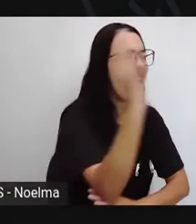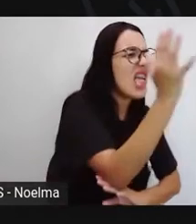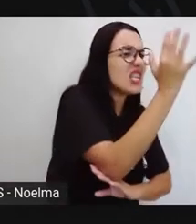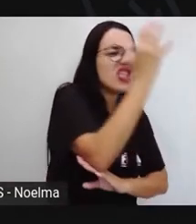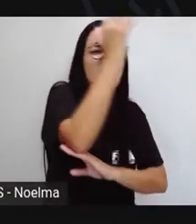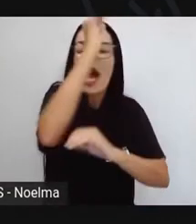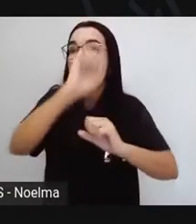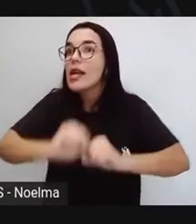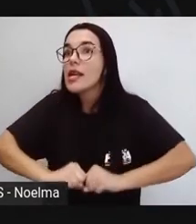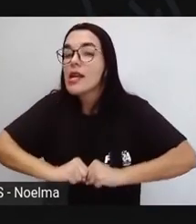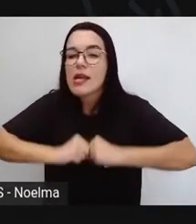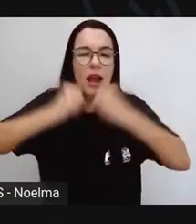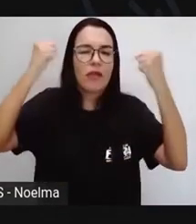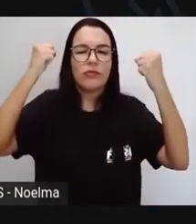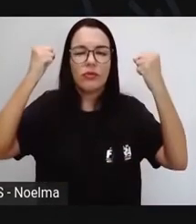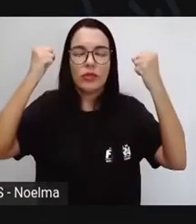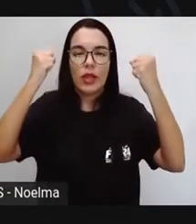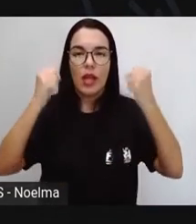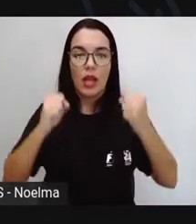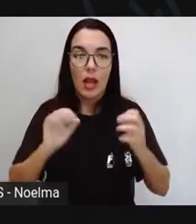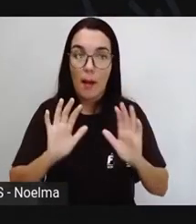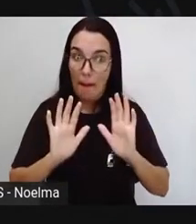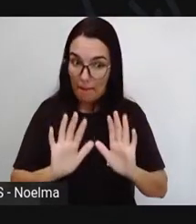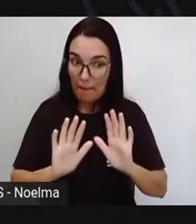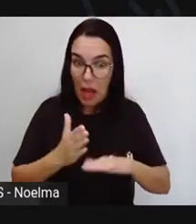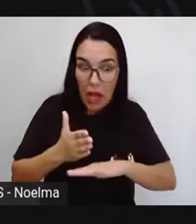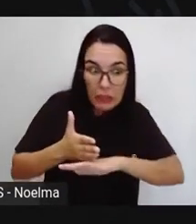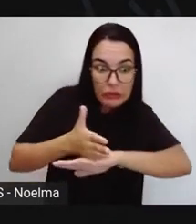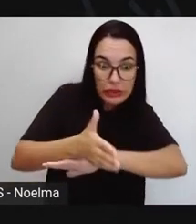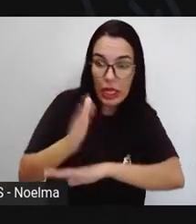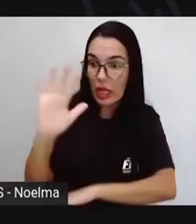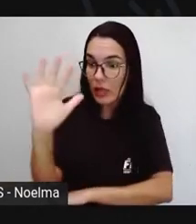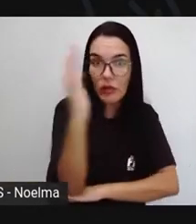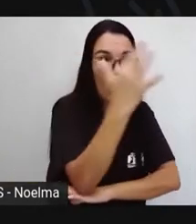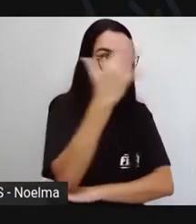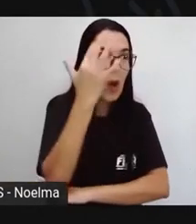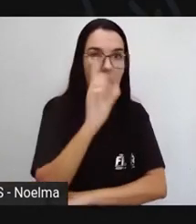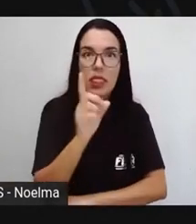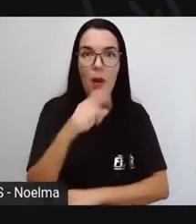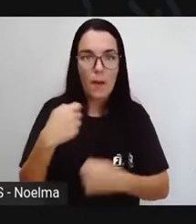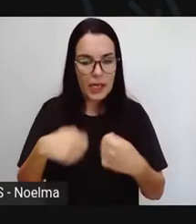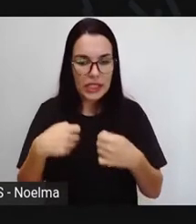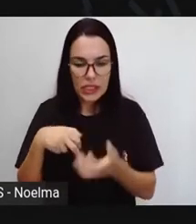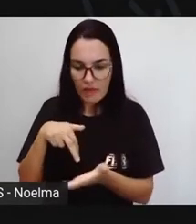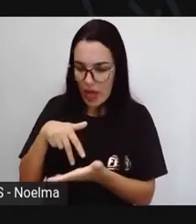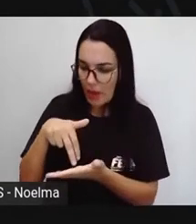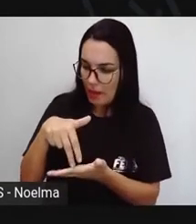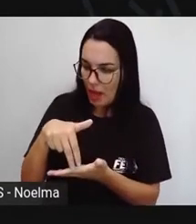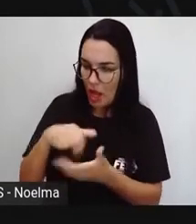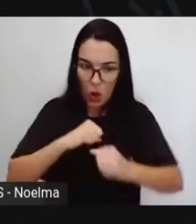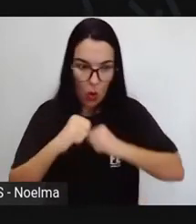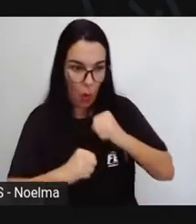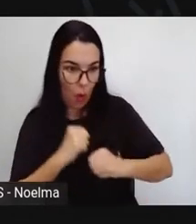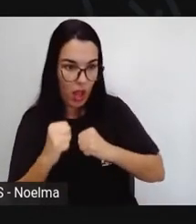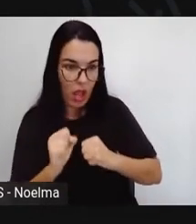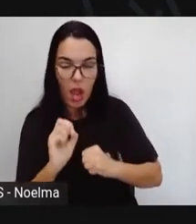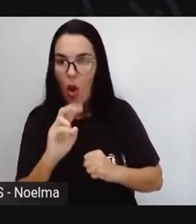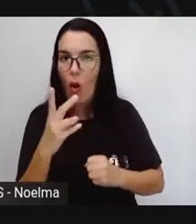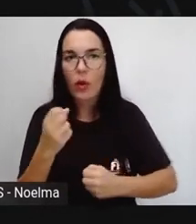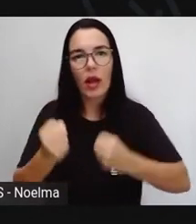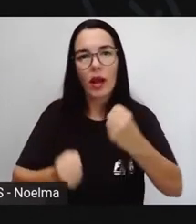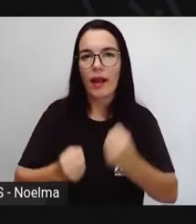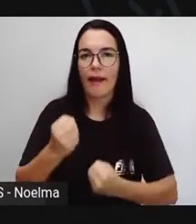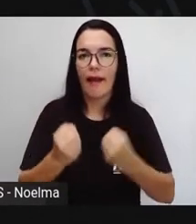Para entrar nessa floresta, ela não precisava caminhar, correr ou andar de carro. Não